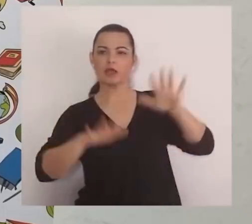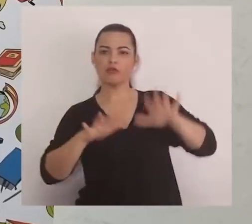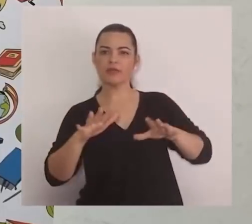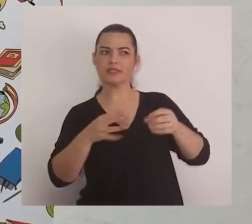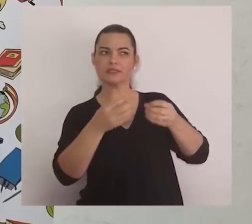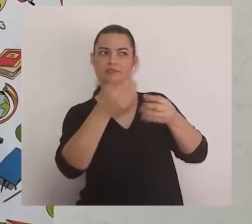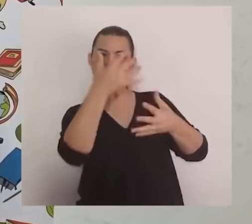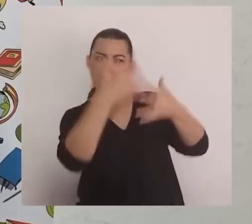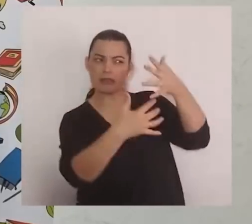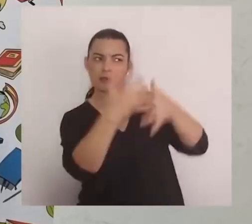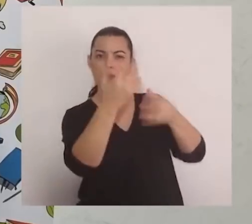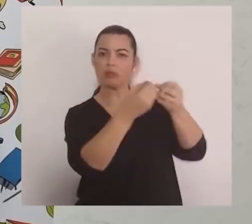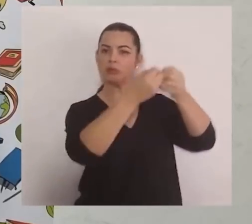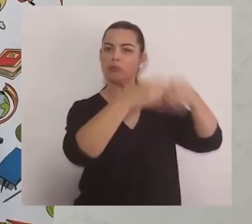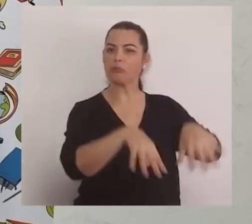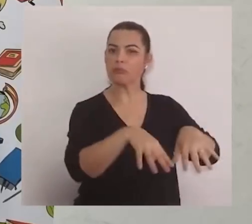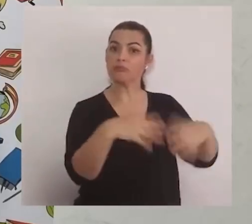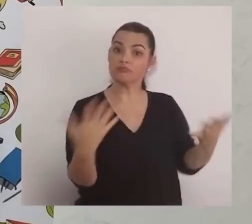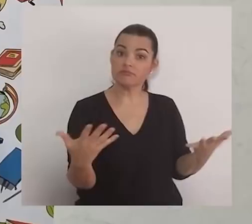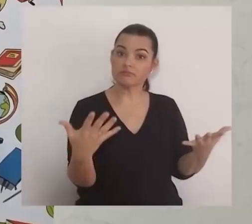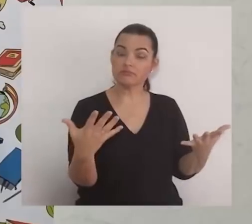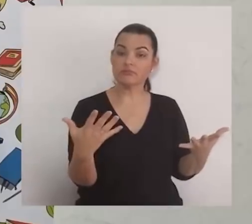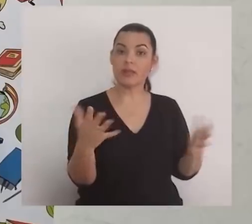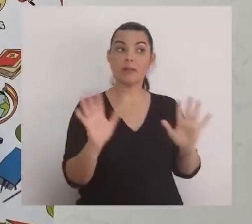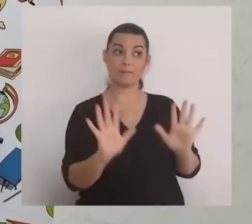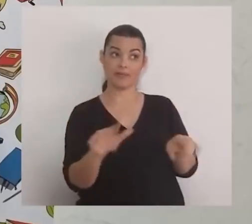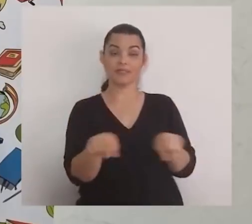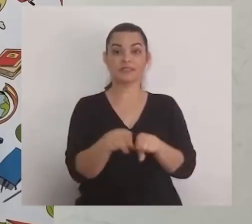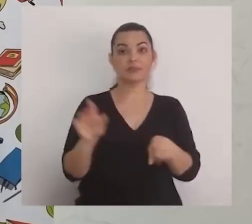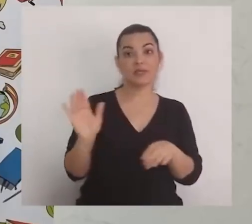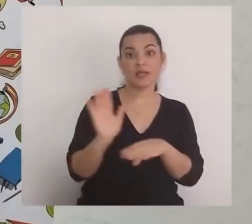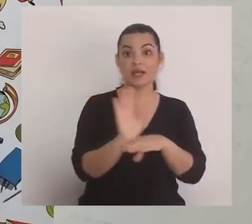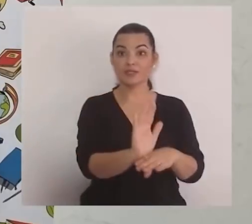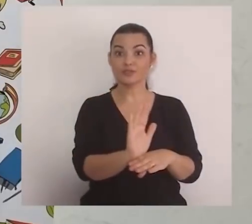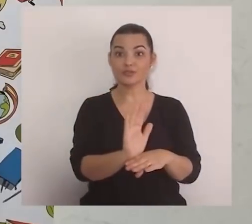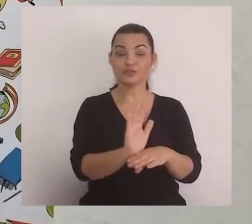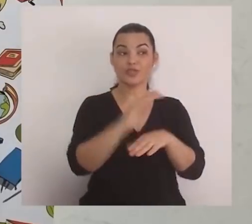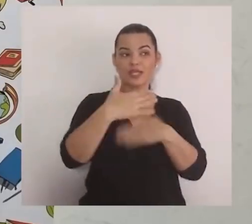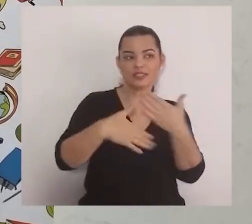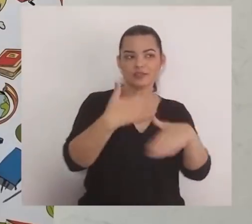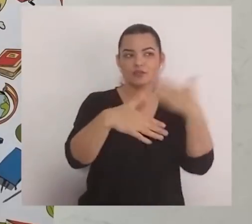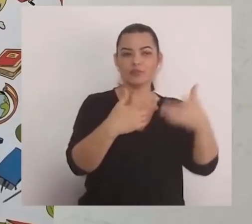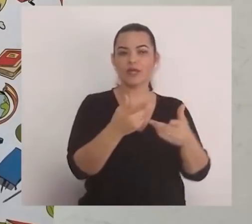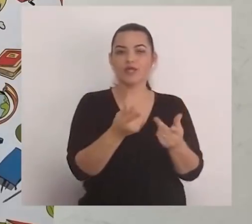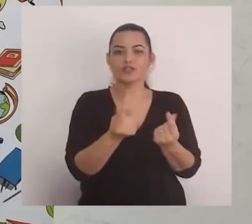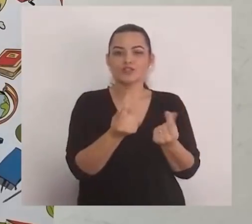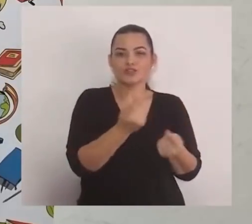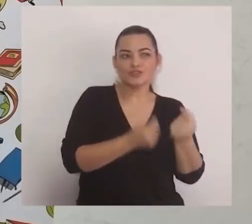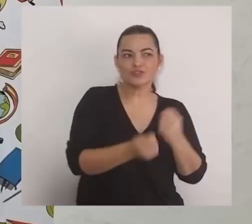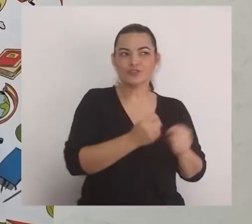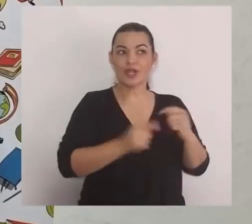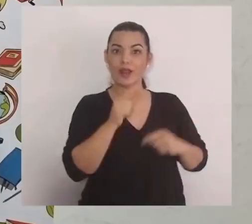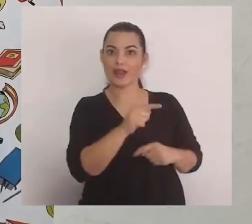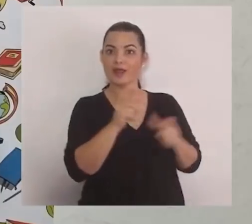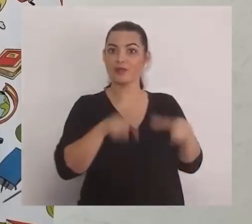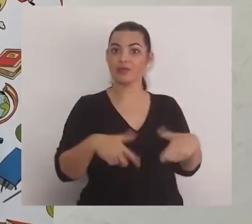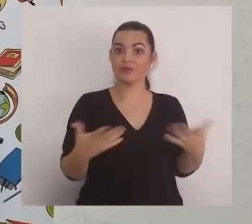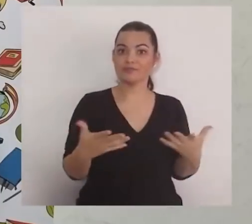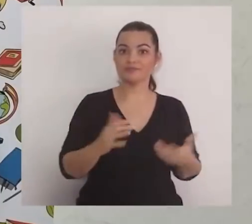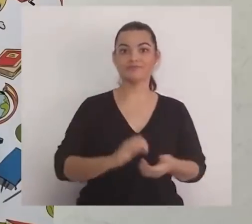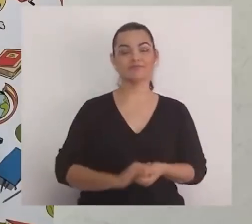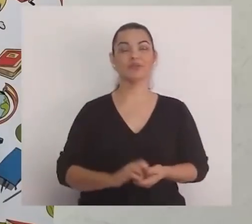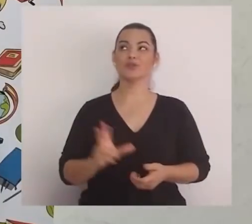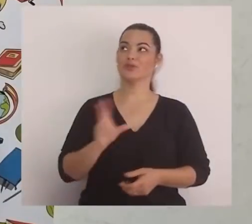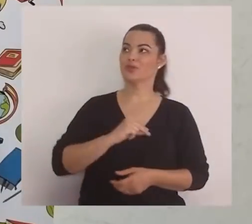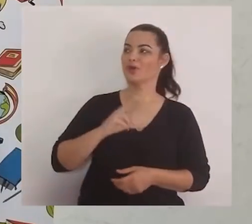tornaram grandes pontos turísticos. Será que isso causa algum impacto